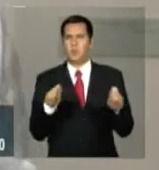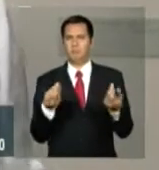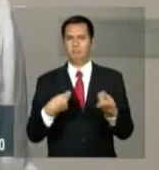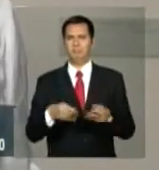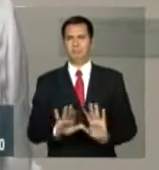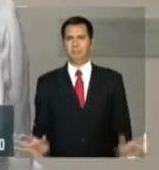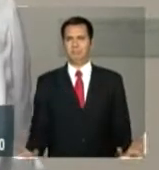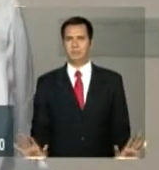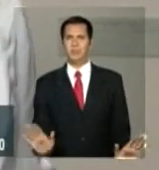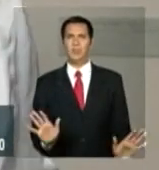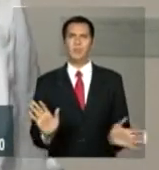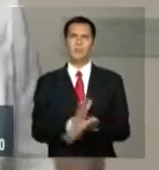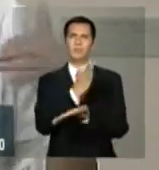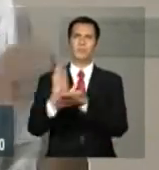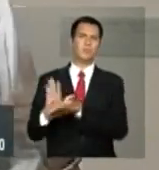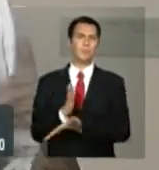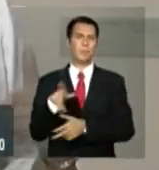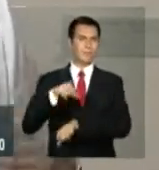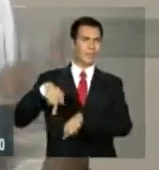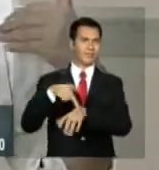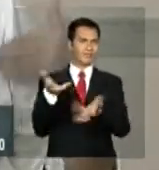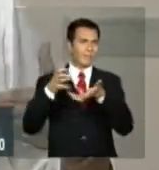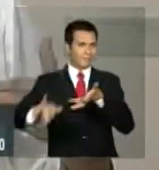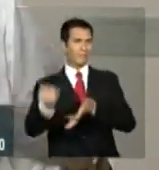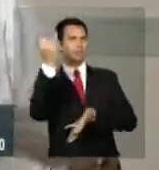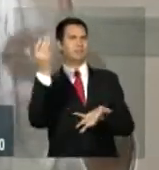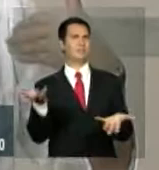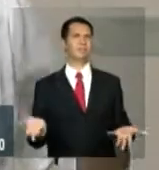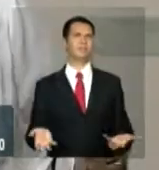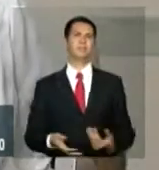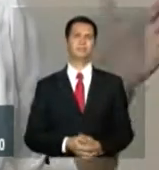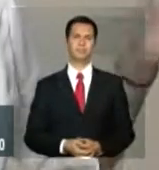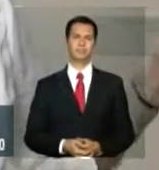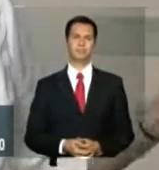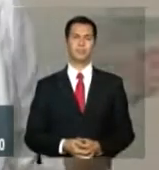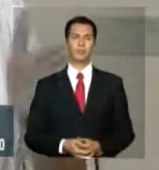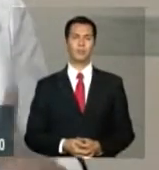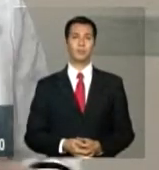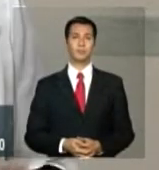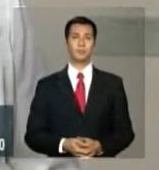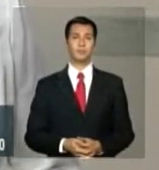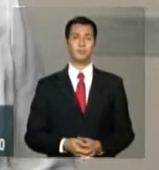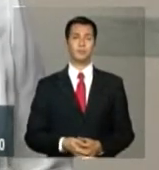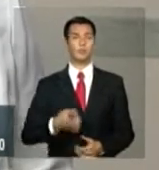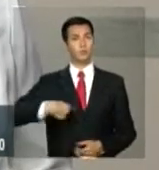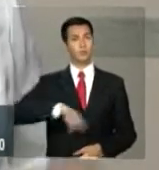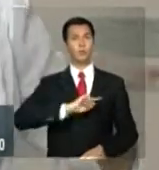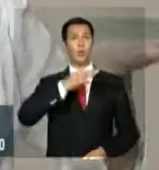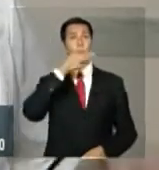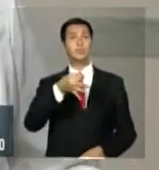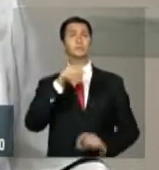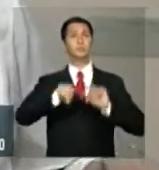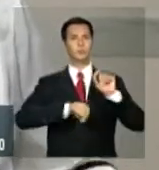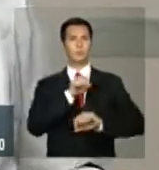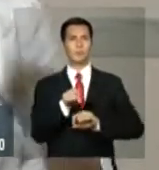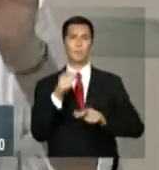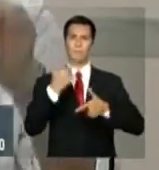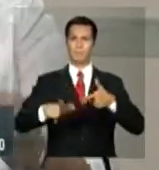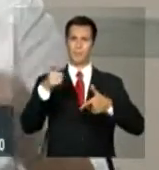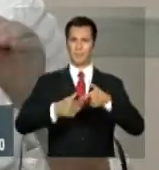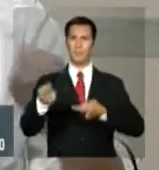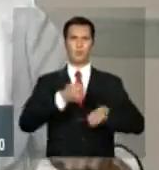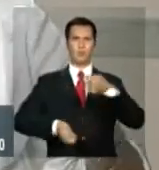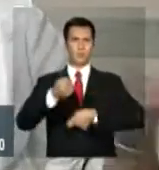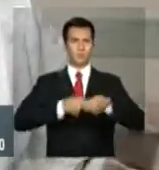seja gratuito. O que nós achamos é o seguinte: a crise já deu tempo suficiente para as coisas